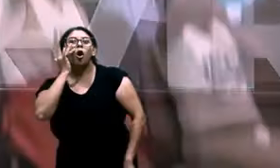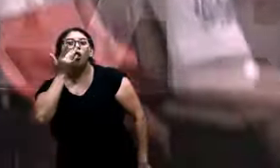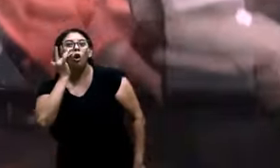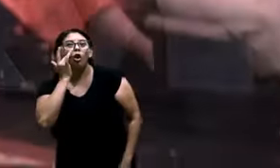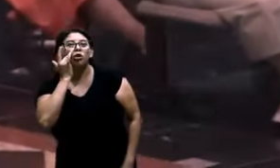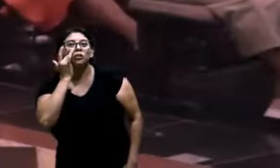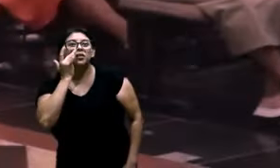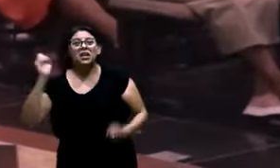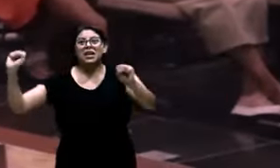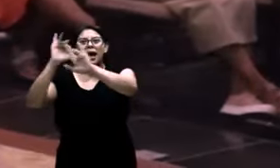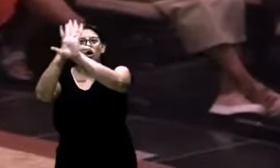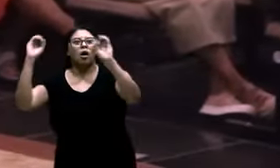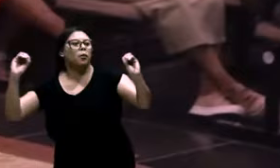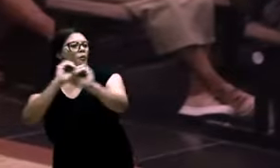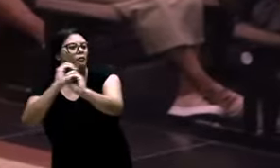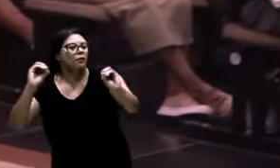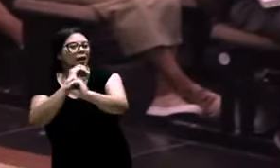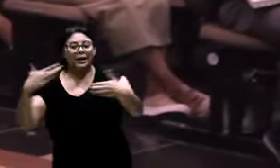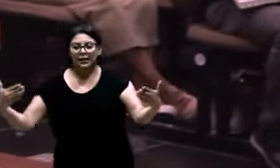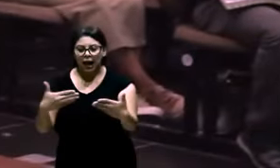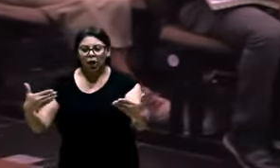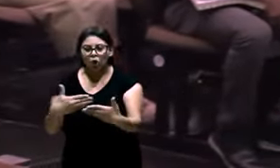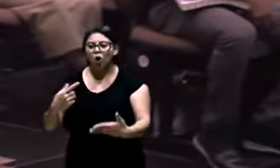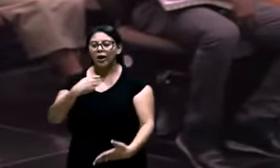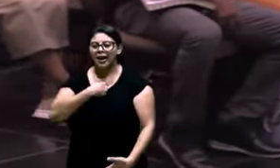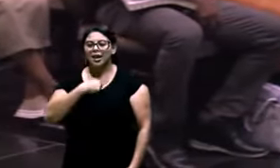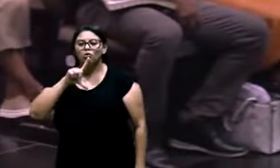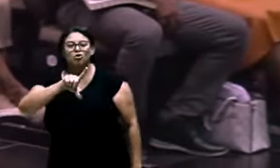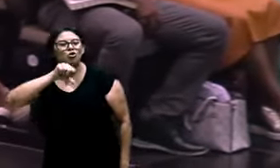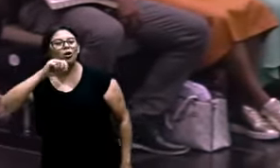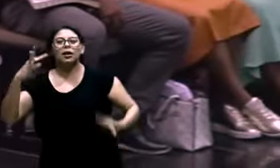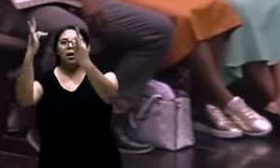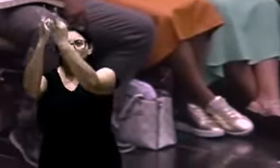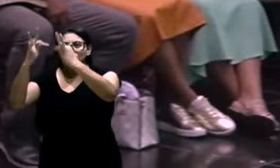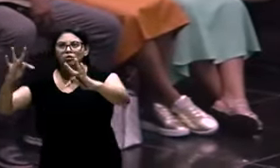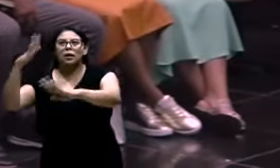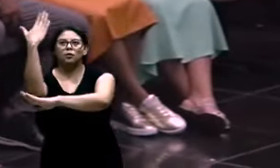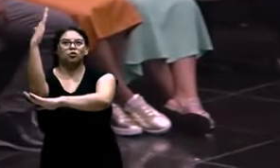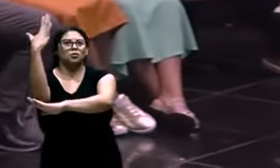que é maior, que é maior, que é maior que a primeira.